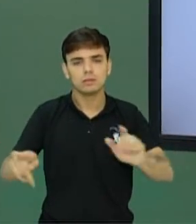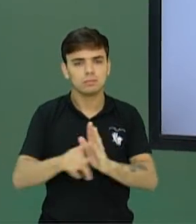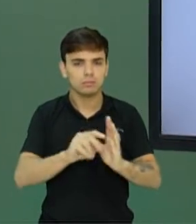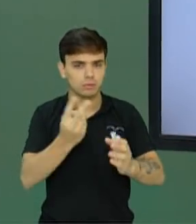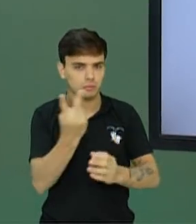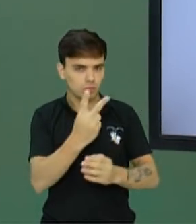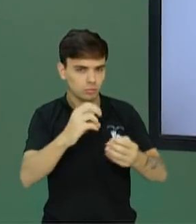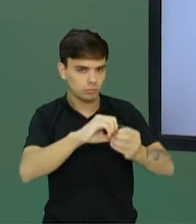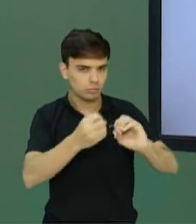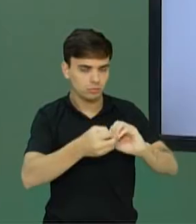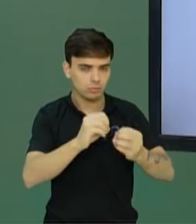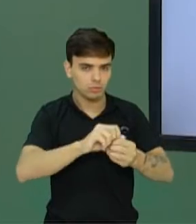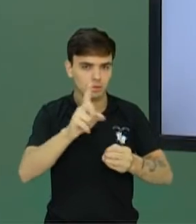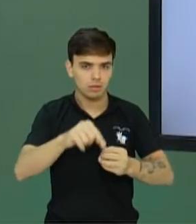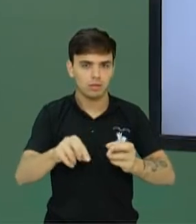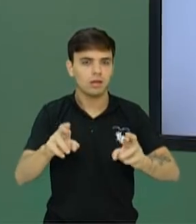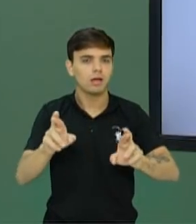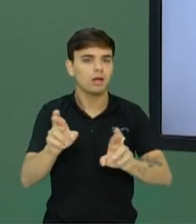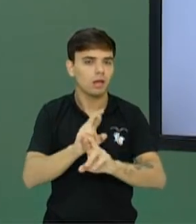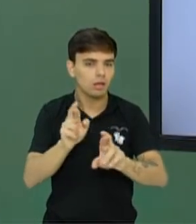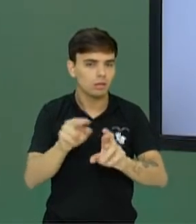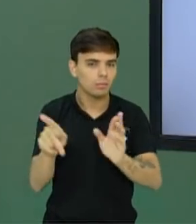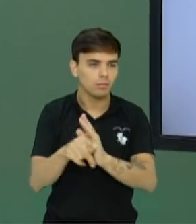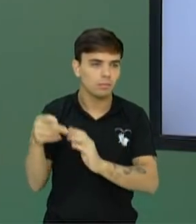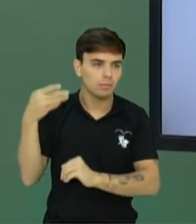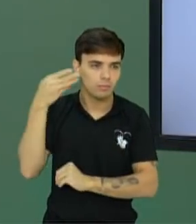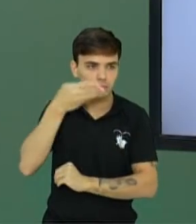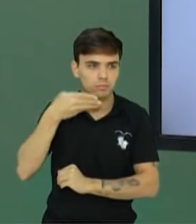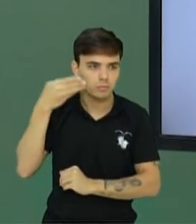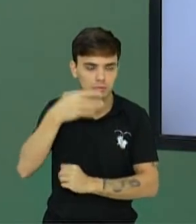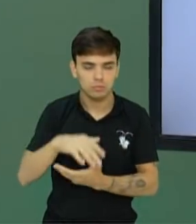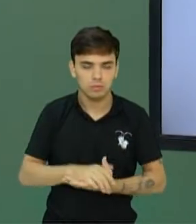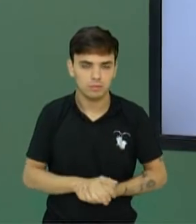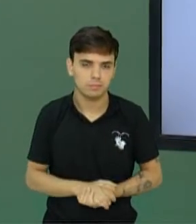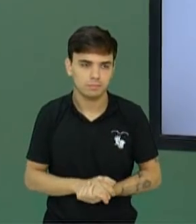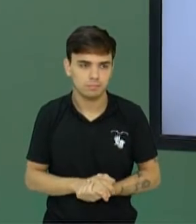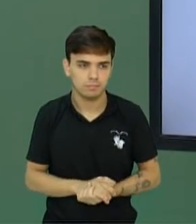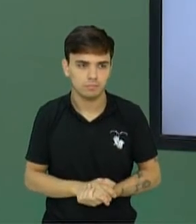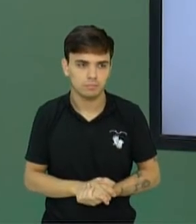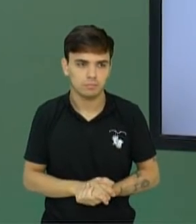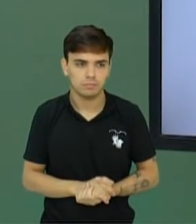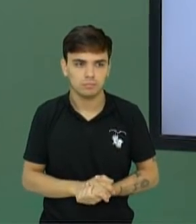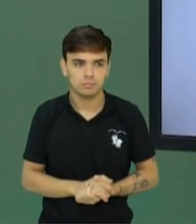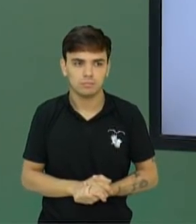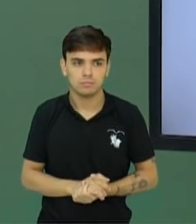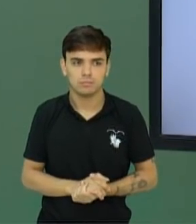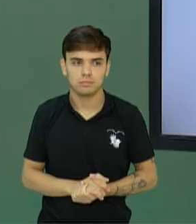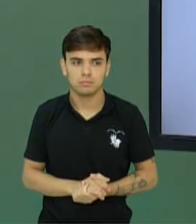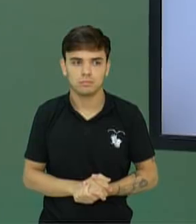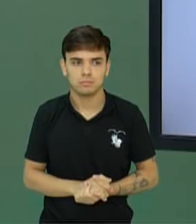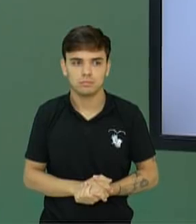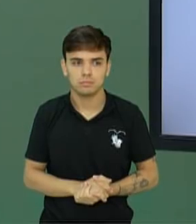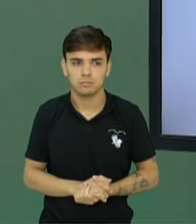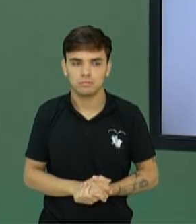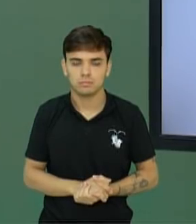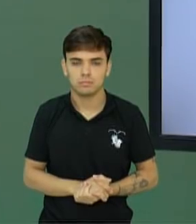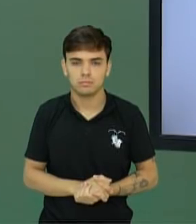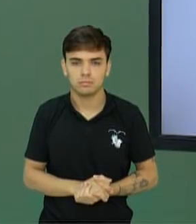moléculas é em relação ao açúcar. Eu disse para vocês também que tem o radical